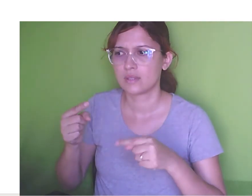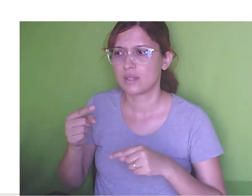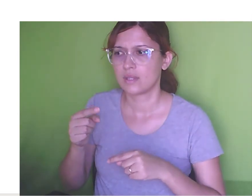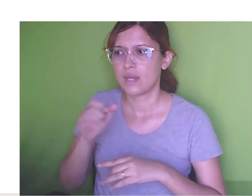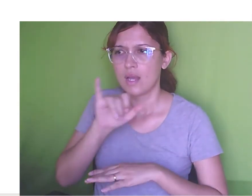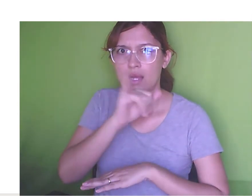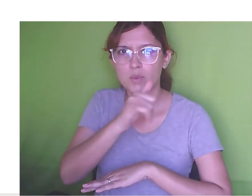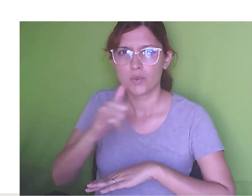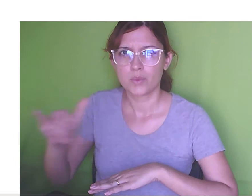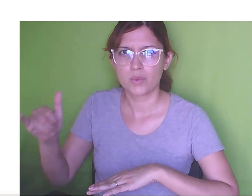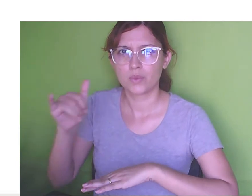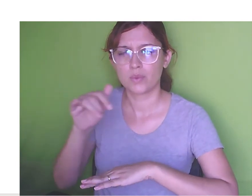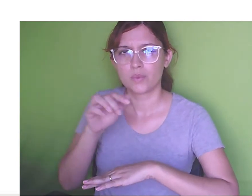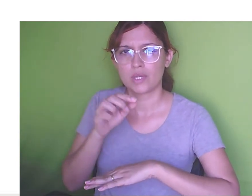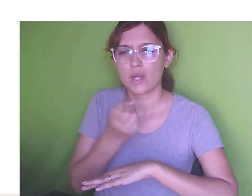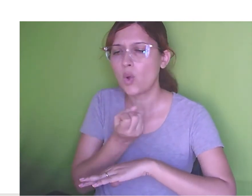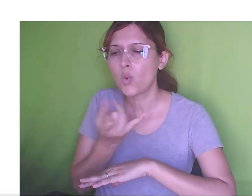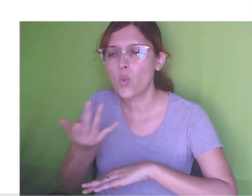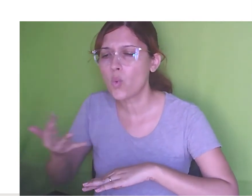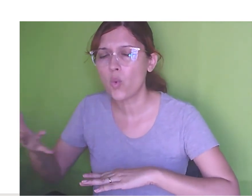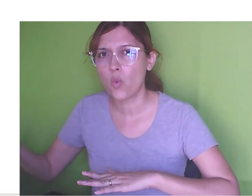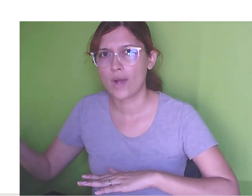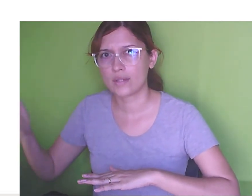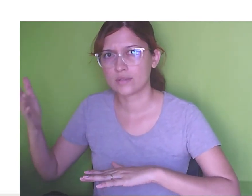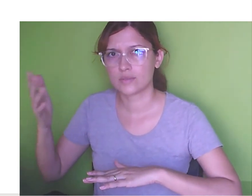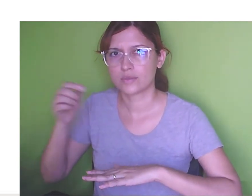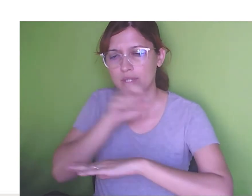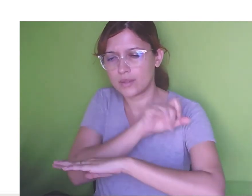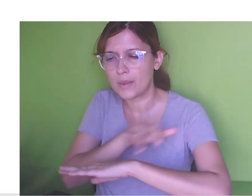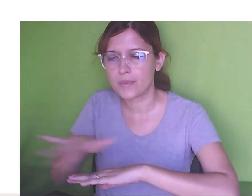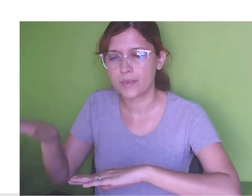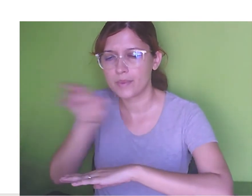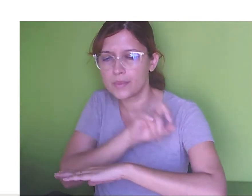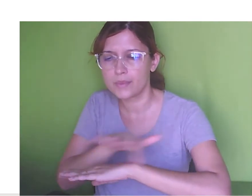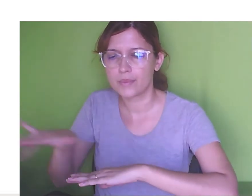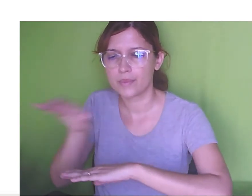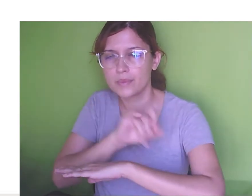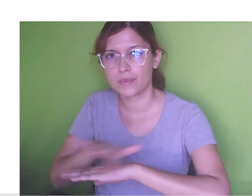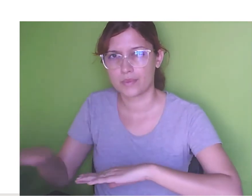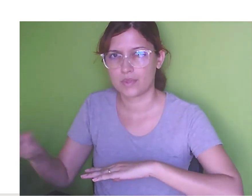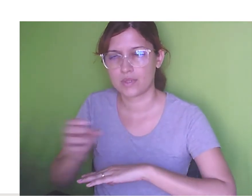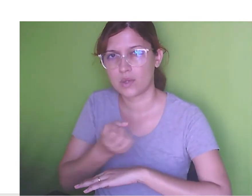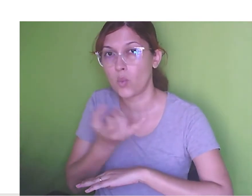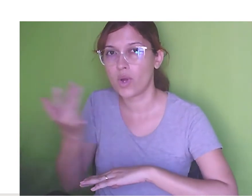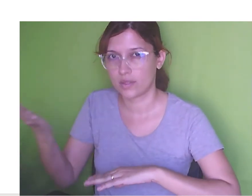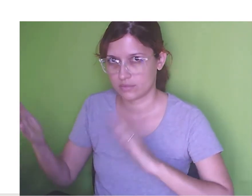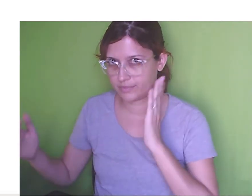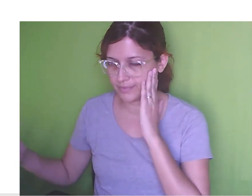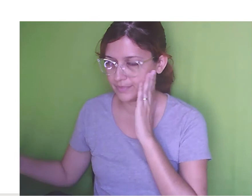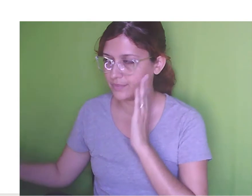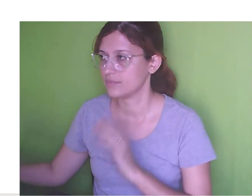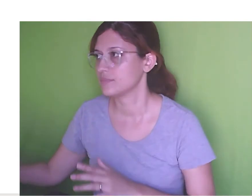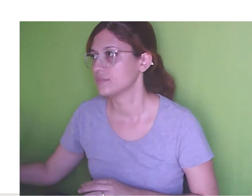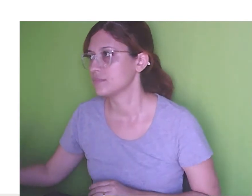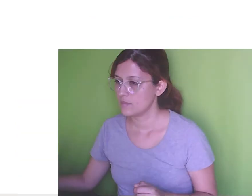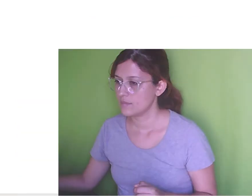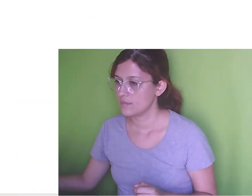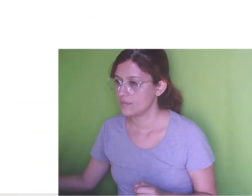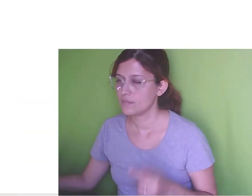A potência, ela está relacionada à quantidade de energia que vai passar.